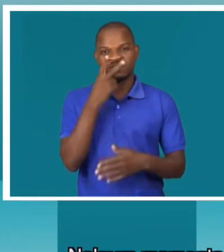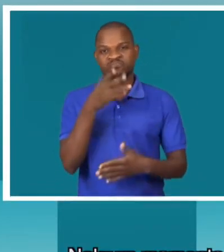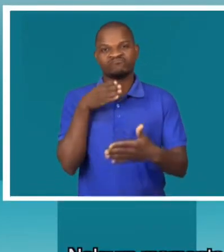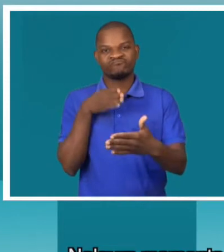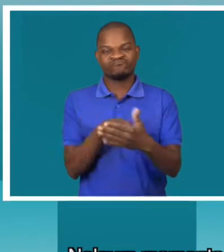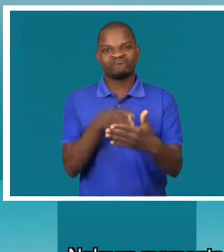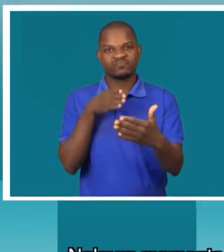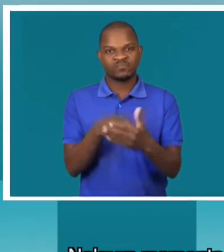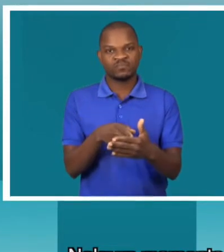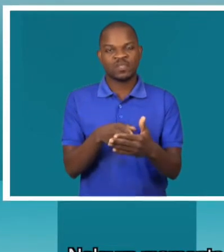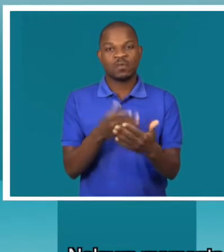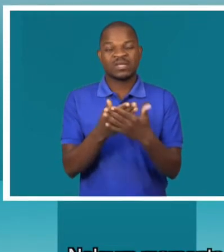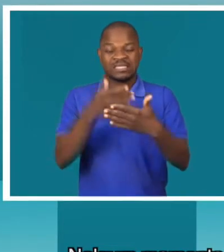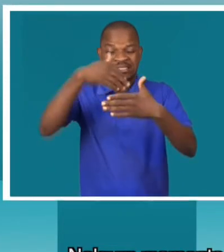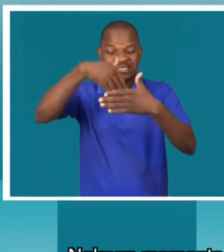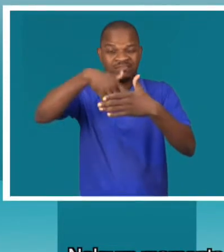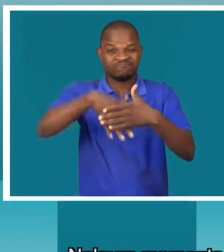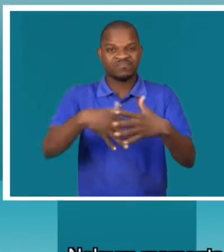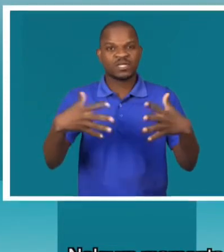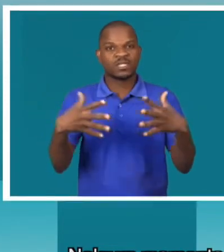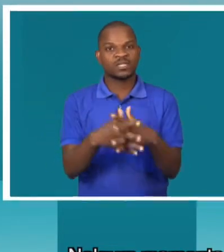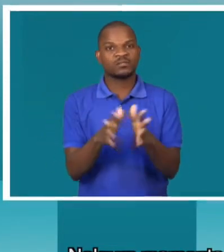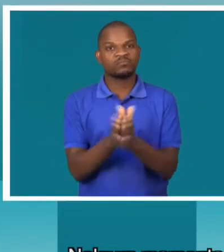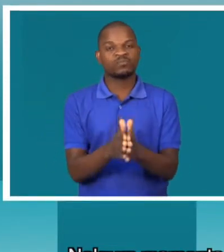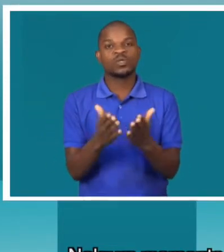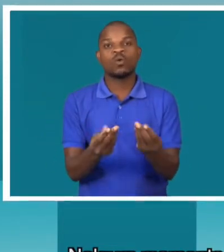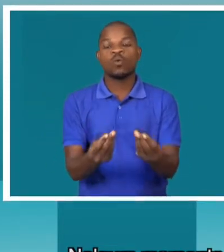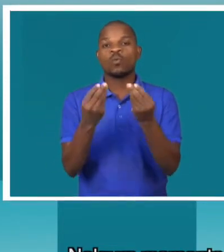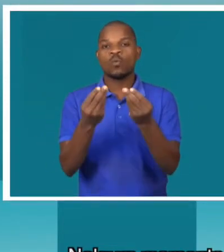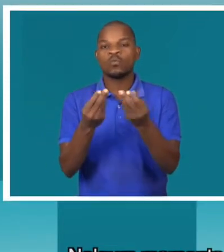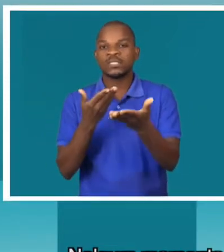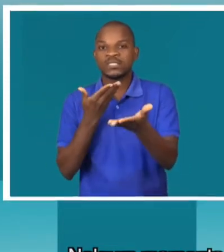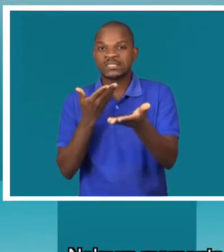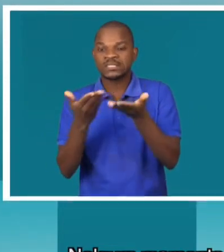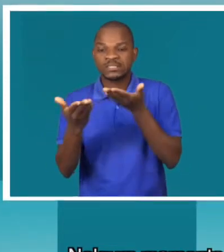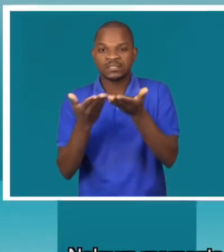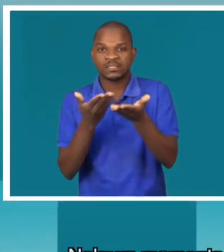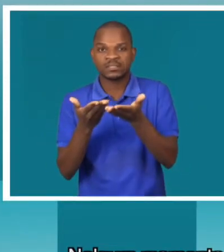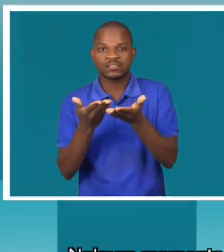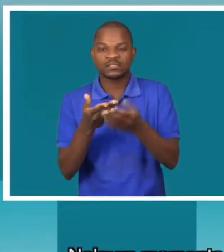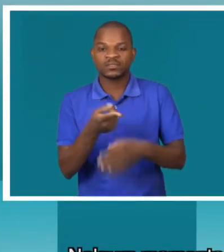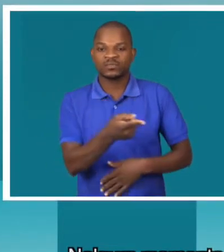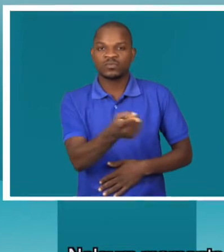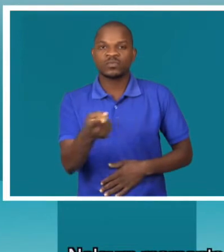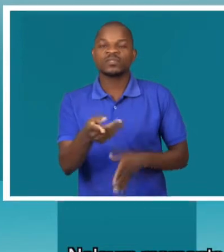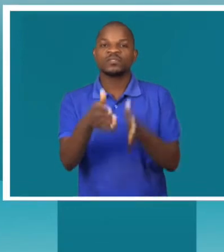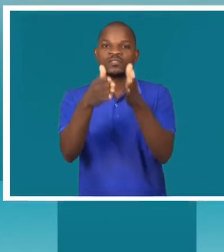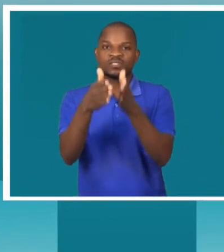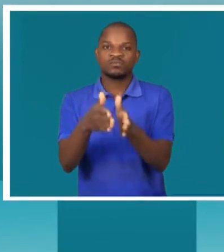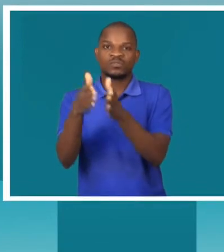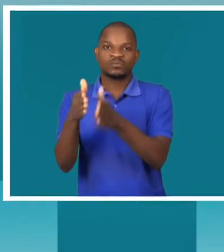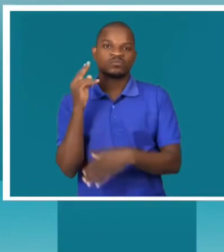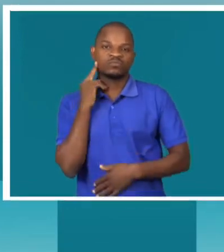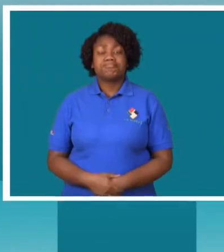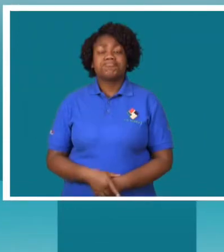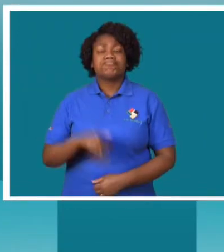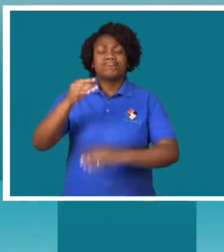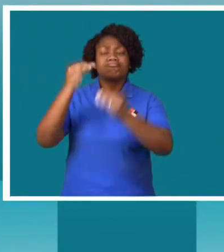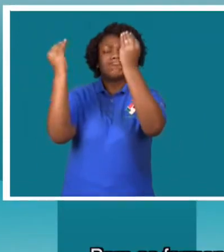barreira de não termos um conhecimento profundo de como falamos com esta pessoa.